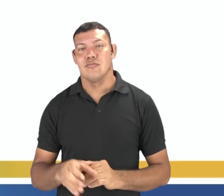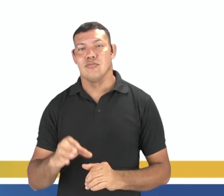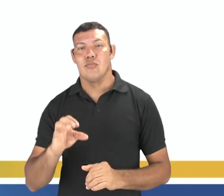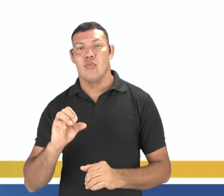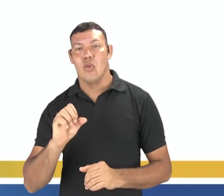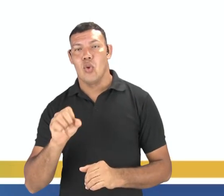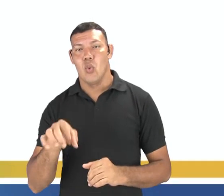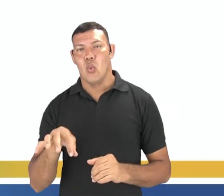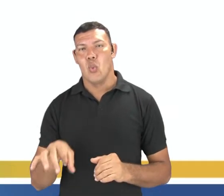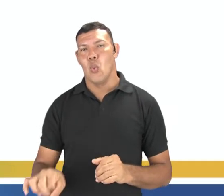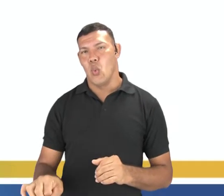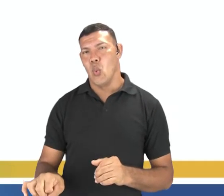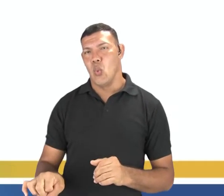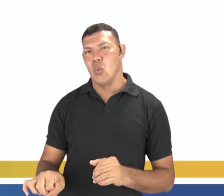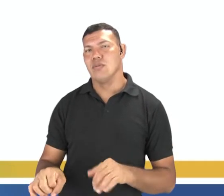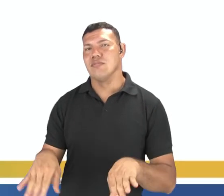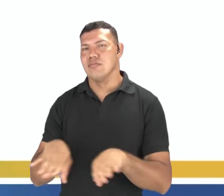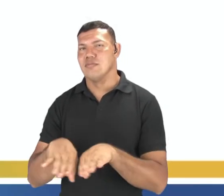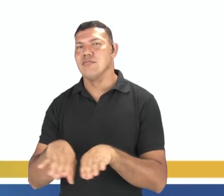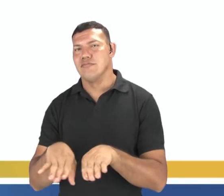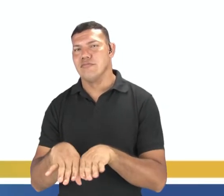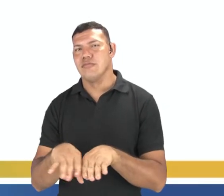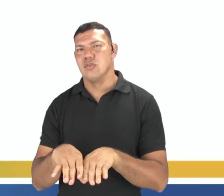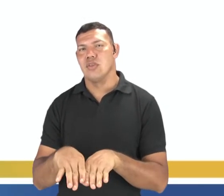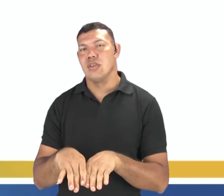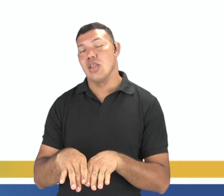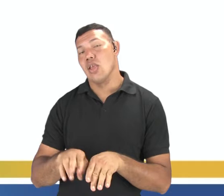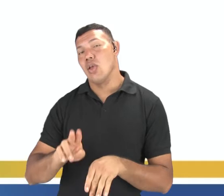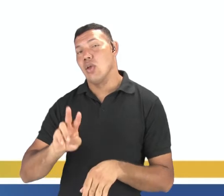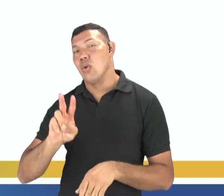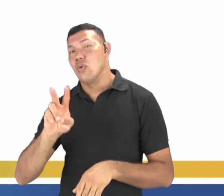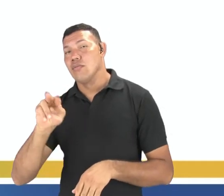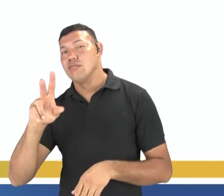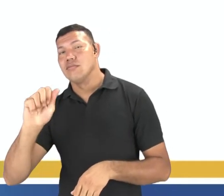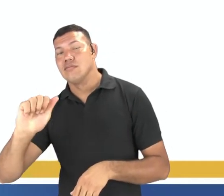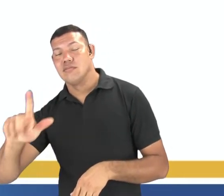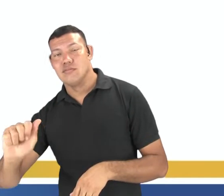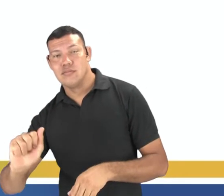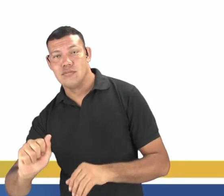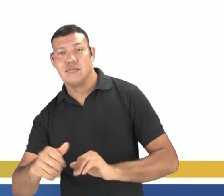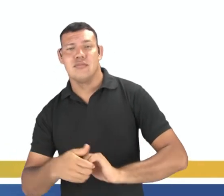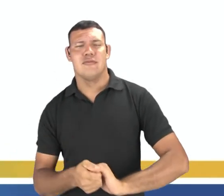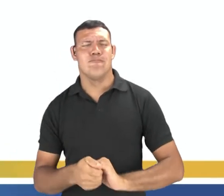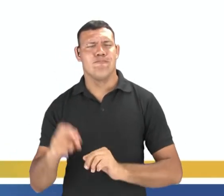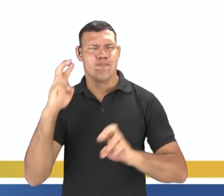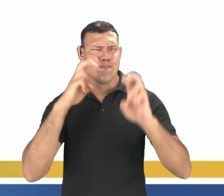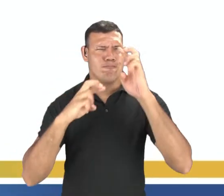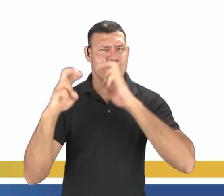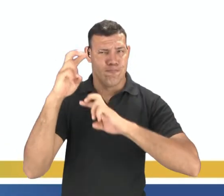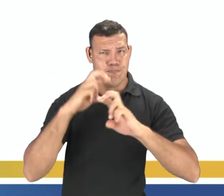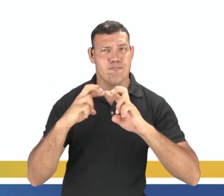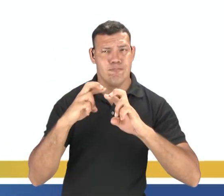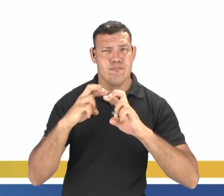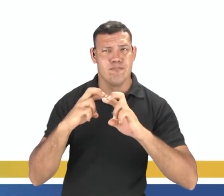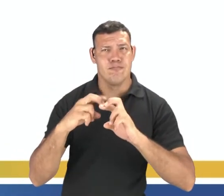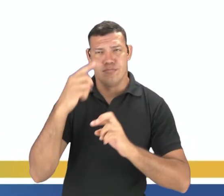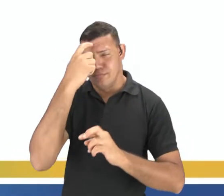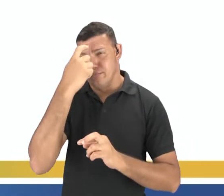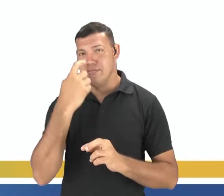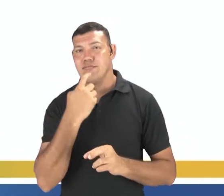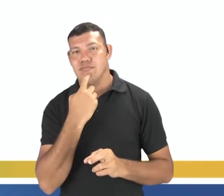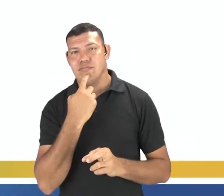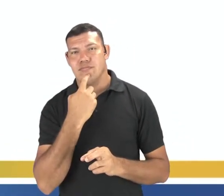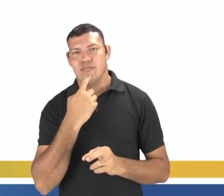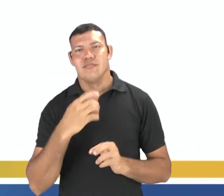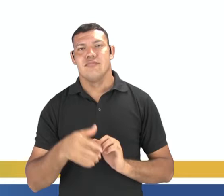são cobertos pelos pelos pubianos após a puberdade. Então, você pode observar também nessa imagem, né? Os grandes e